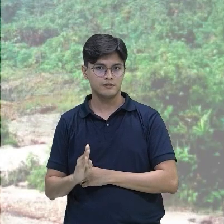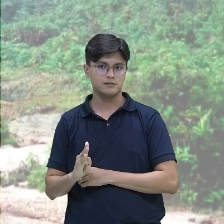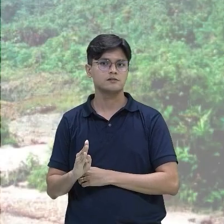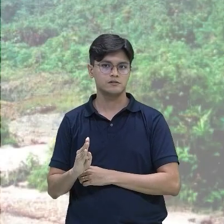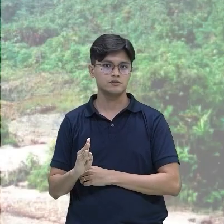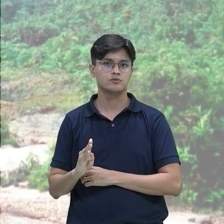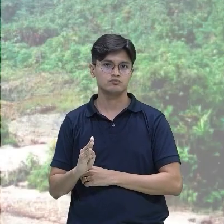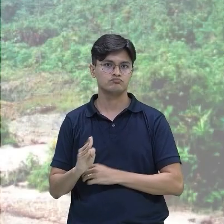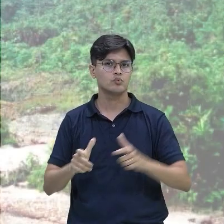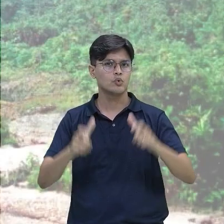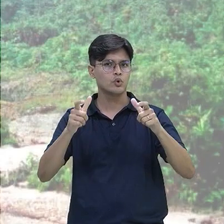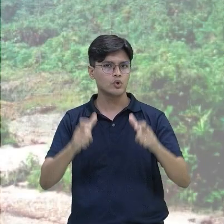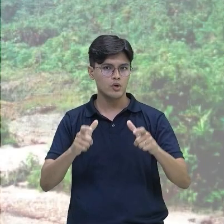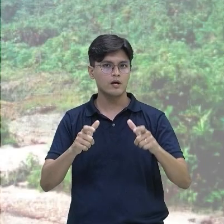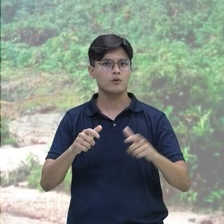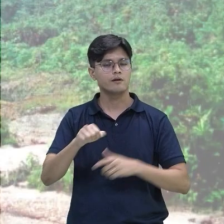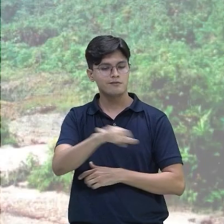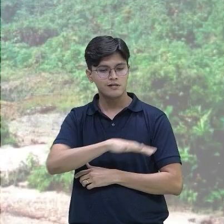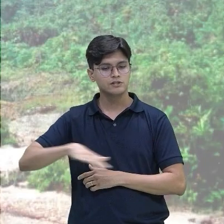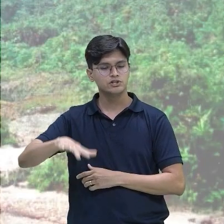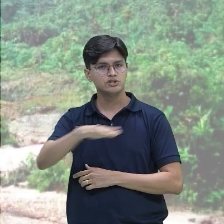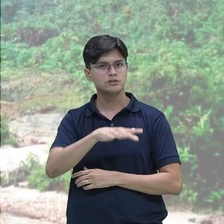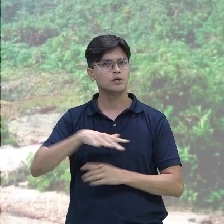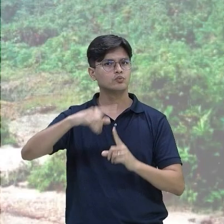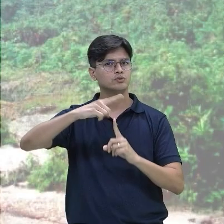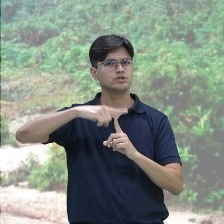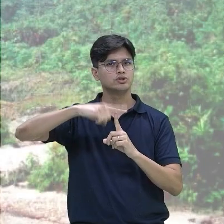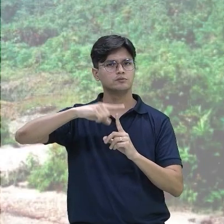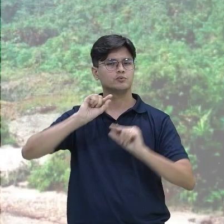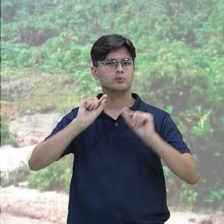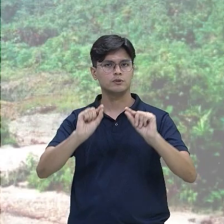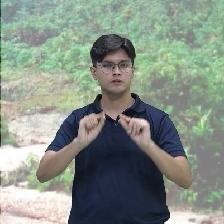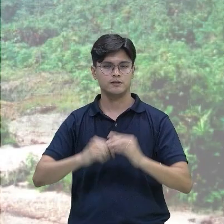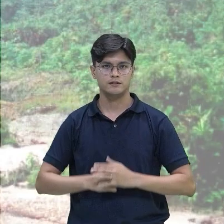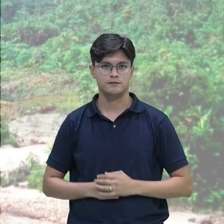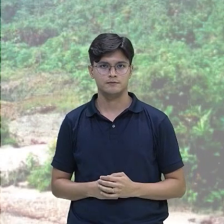uma região classificada como